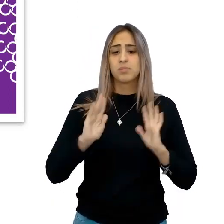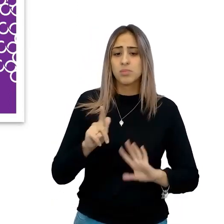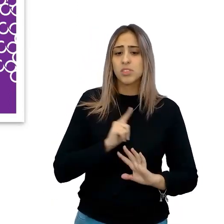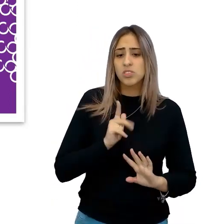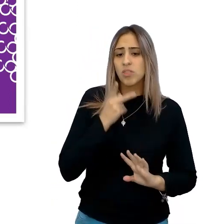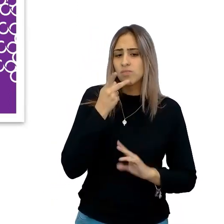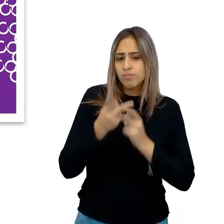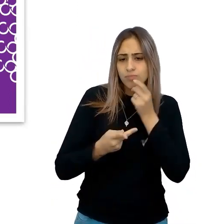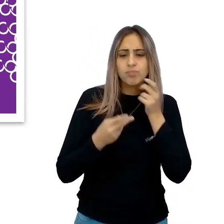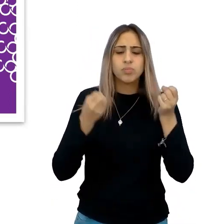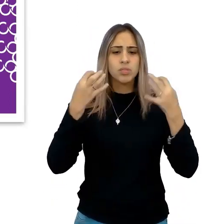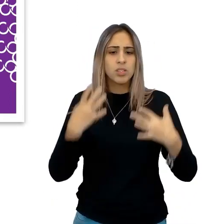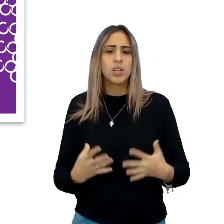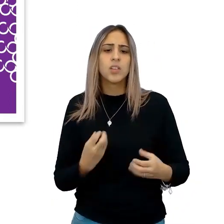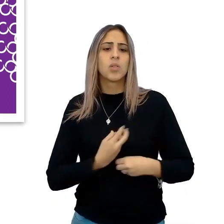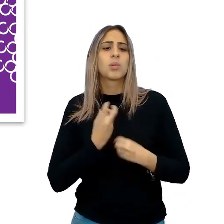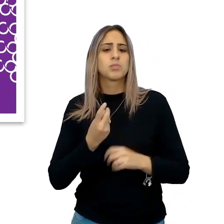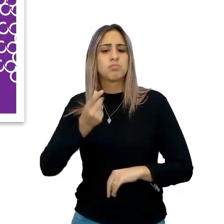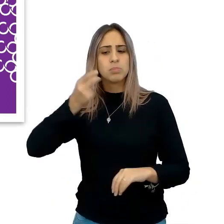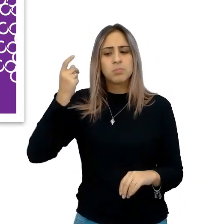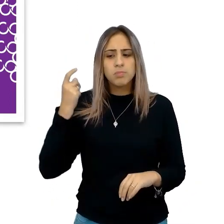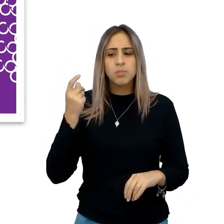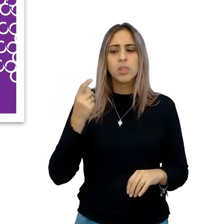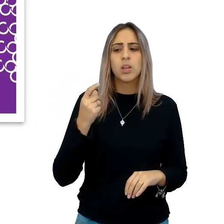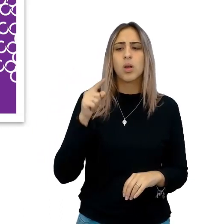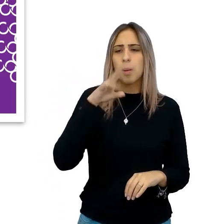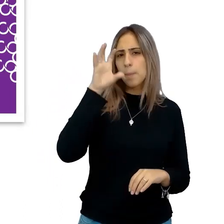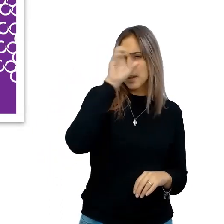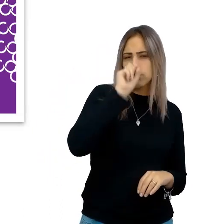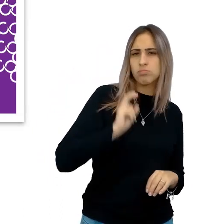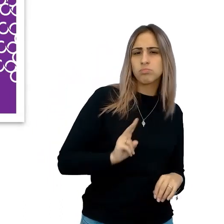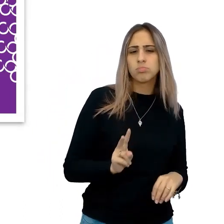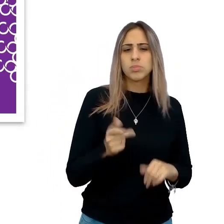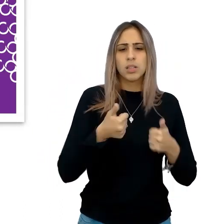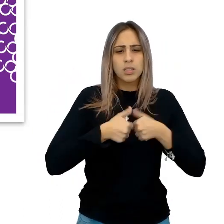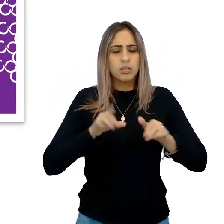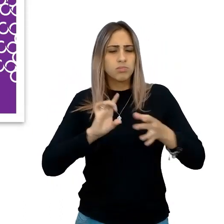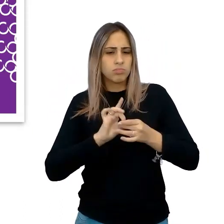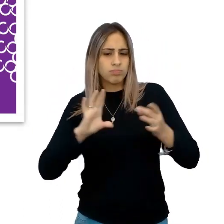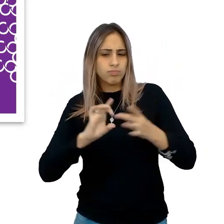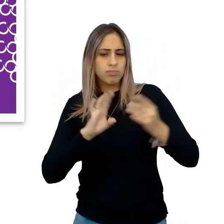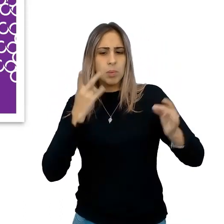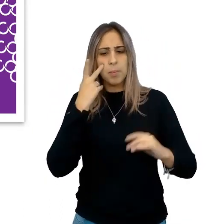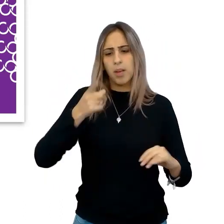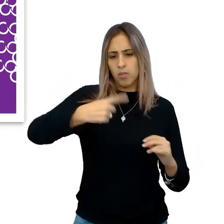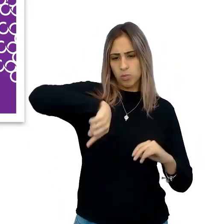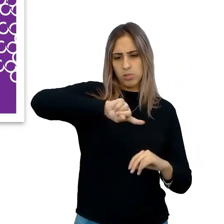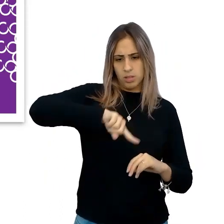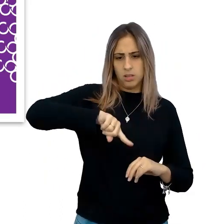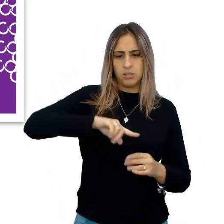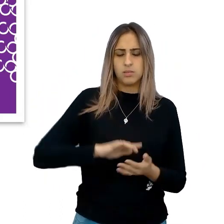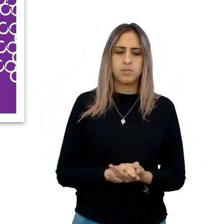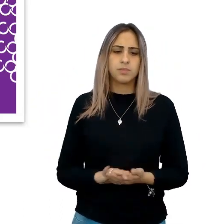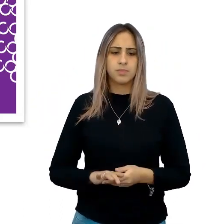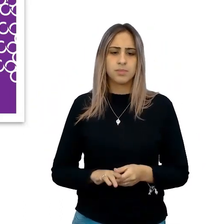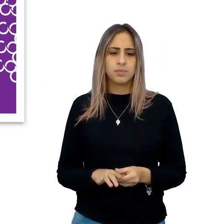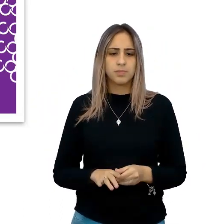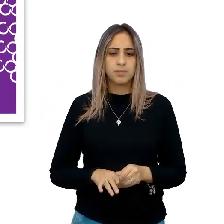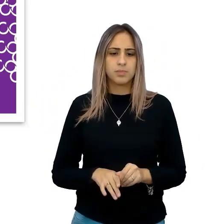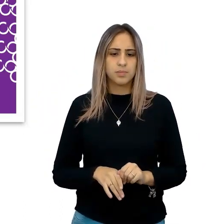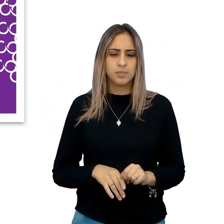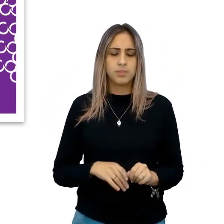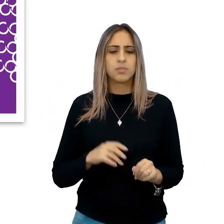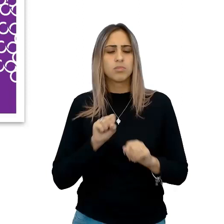tinha falado em informações passadas que o Aprender Sempre estava lá disponível para vocês, né, já no